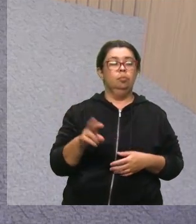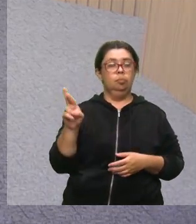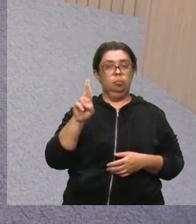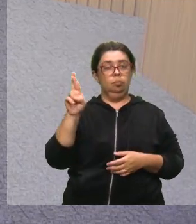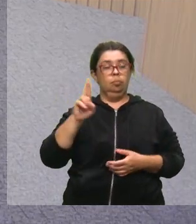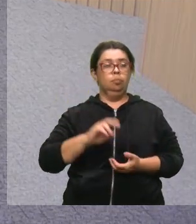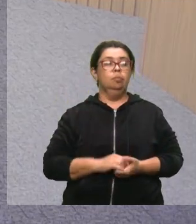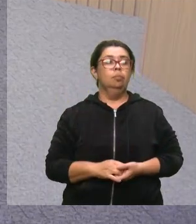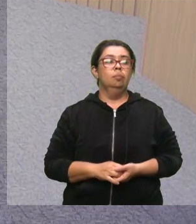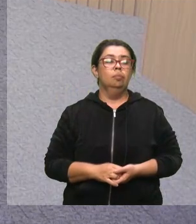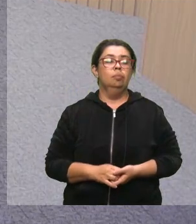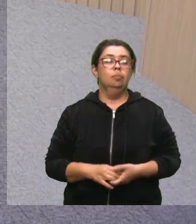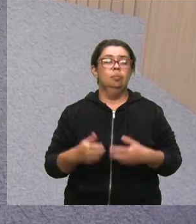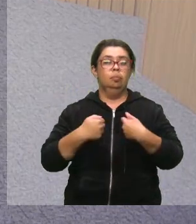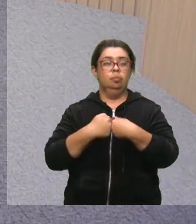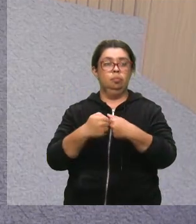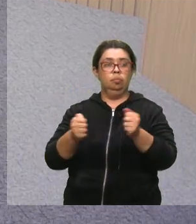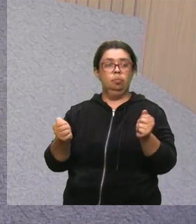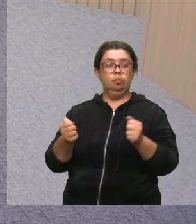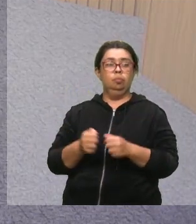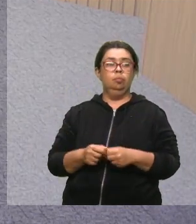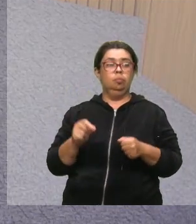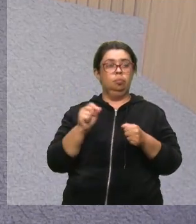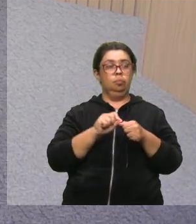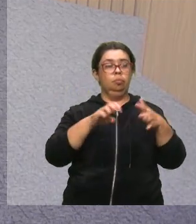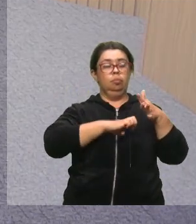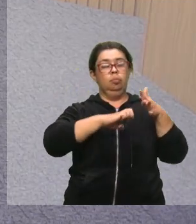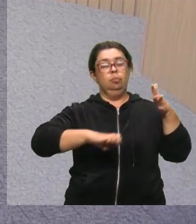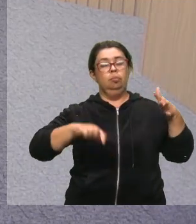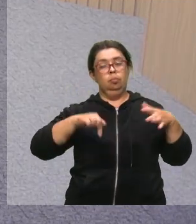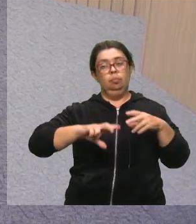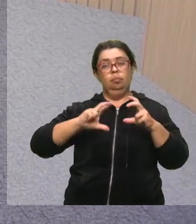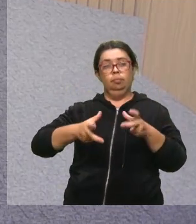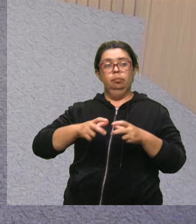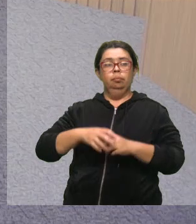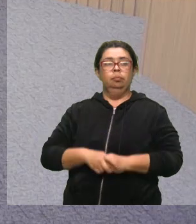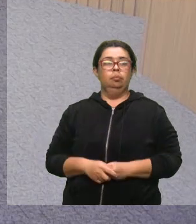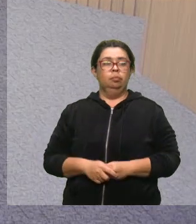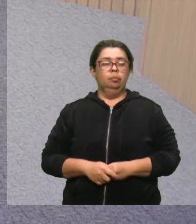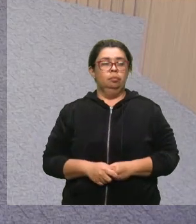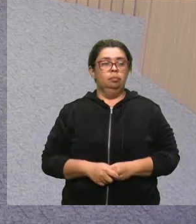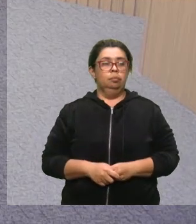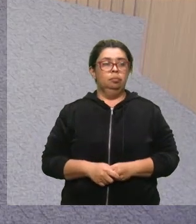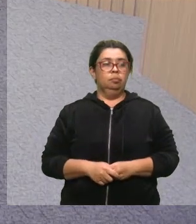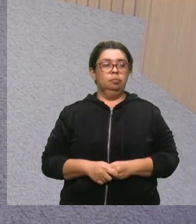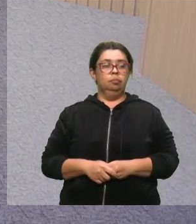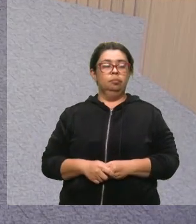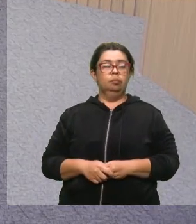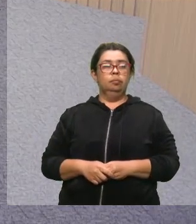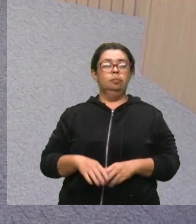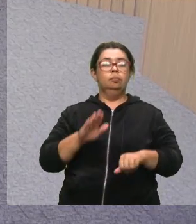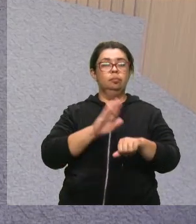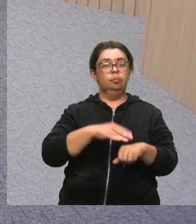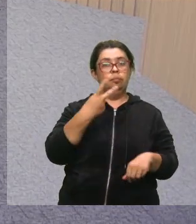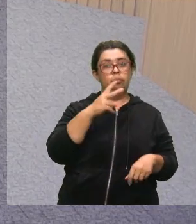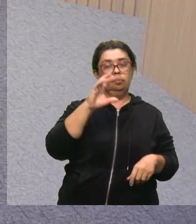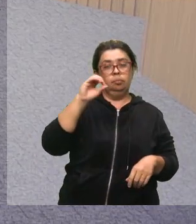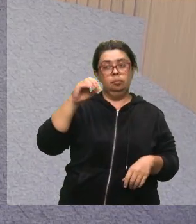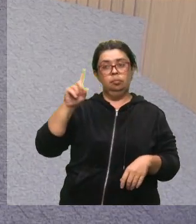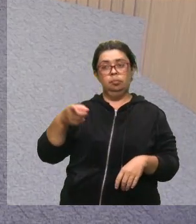R$ 501.500 para o transporte coletivo. A gente fez a emenda aqui na Câmara, de minha autoria, que suplementamos com mais R$ 200.000, totalizando